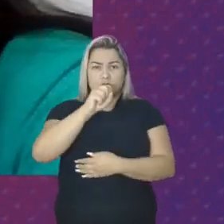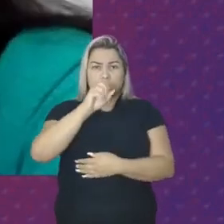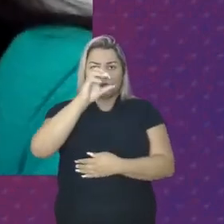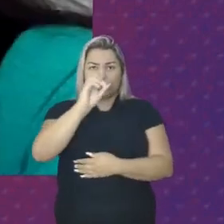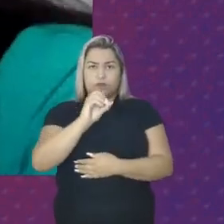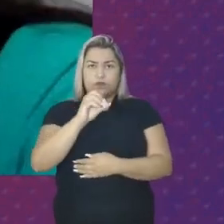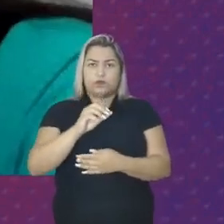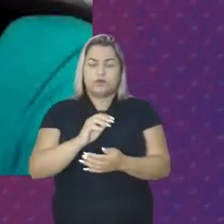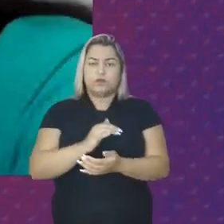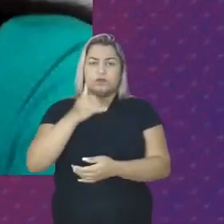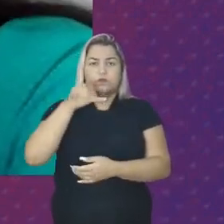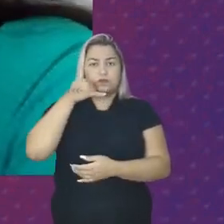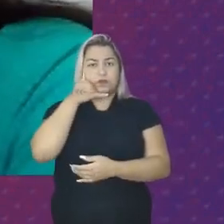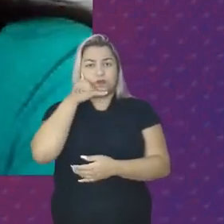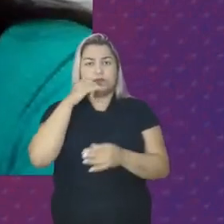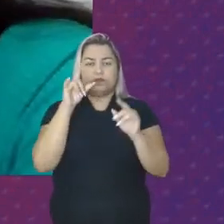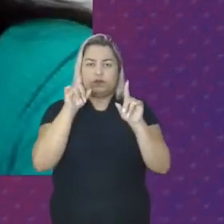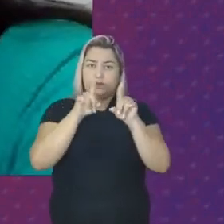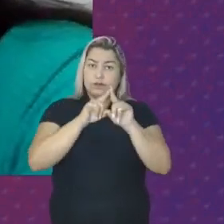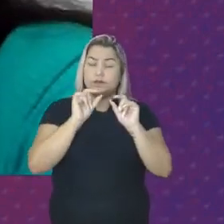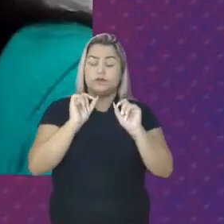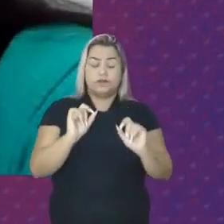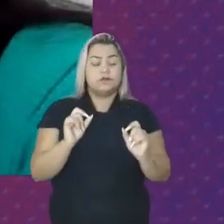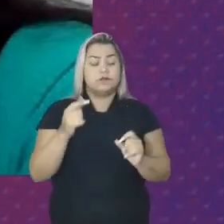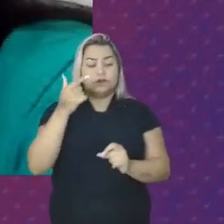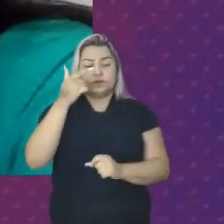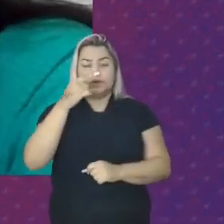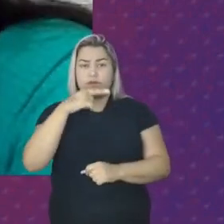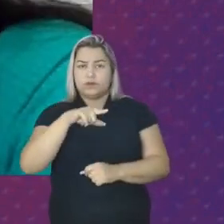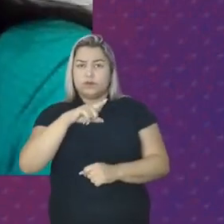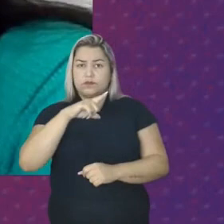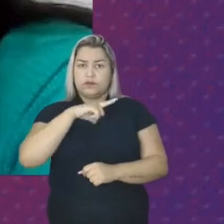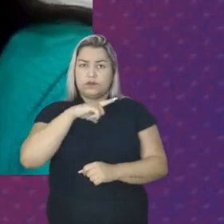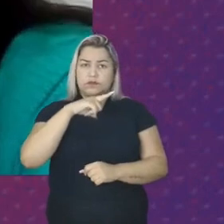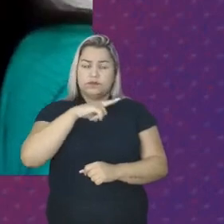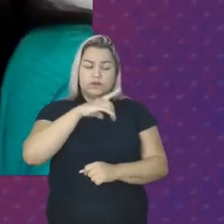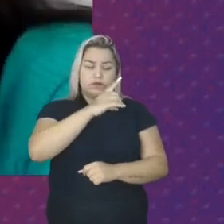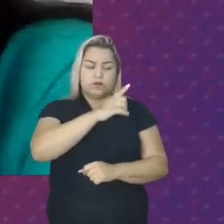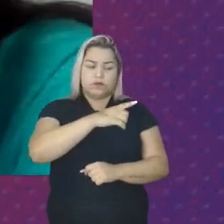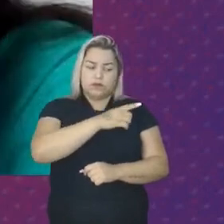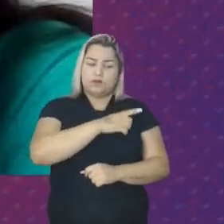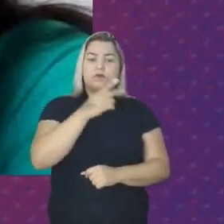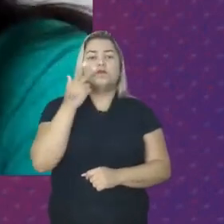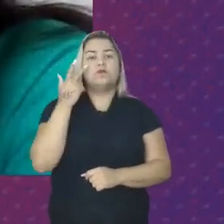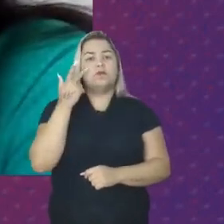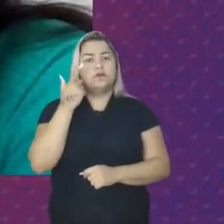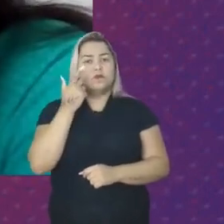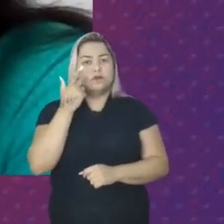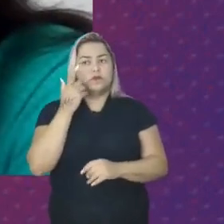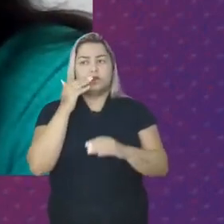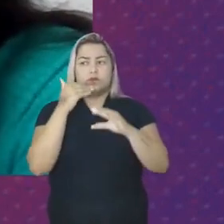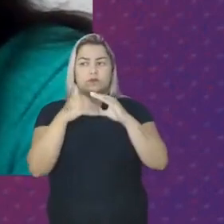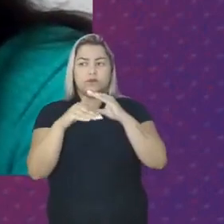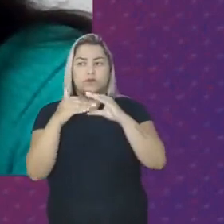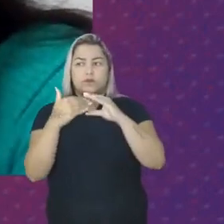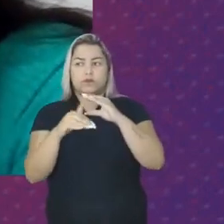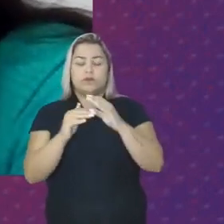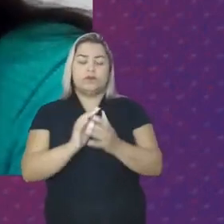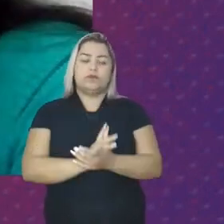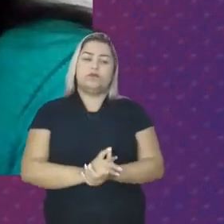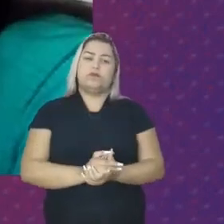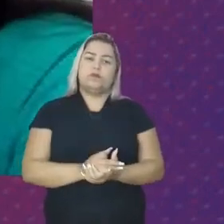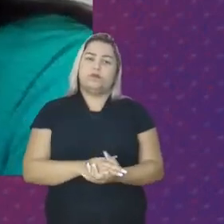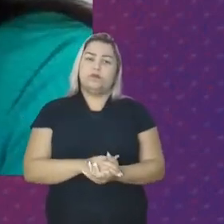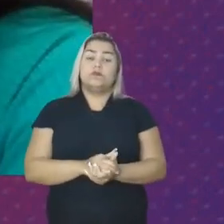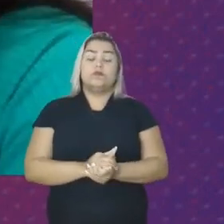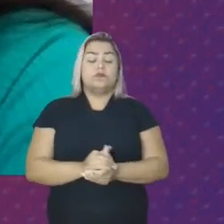encaminha a denúncia preferencialmente, sim, para a DEAN ou para a delegacia comum e não encaminha para os pontos focais,